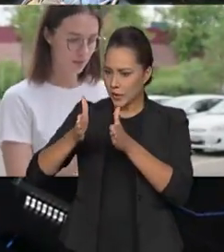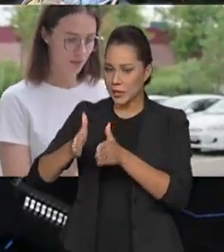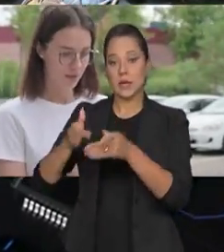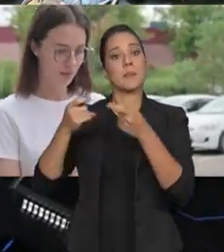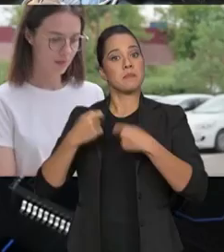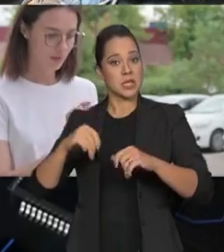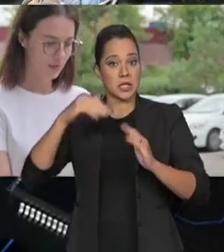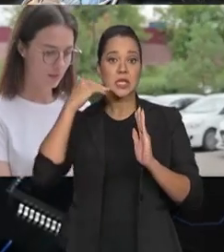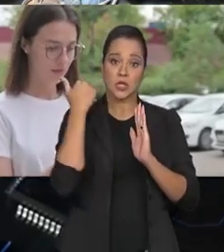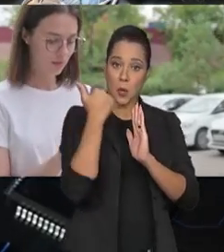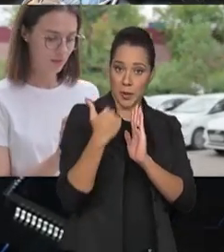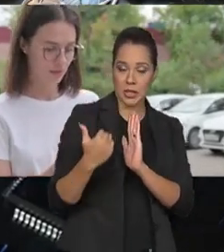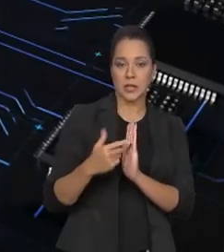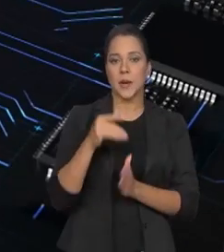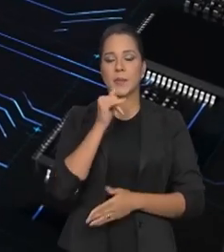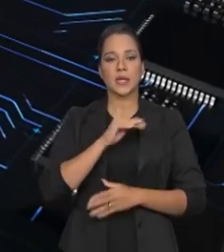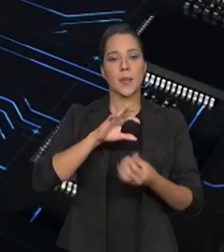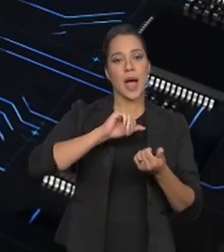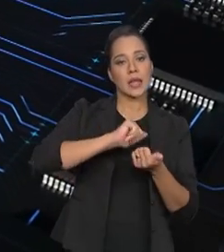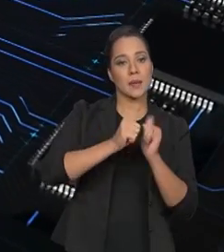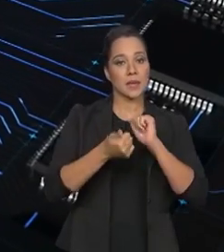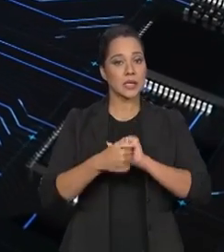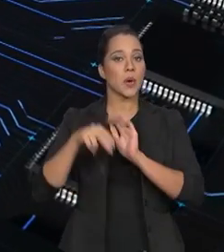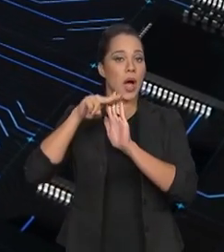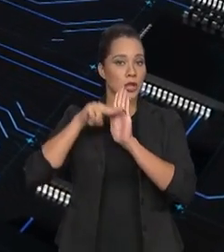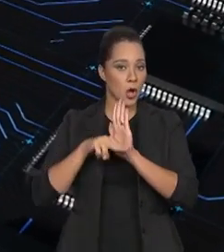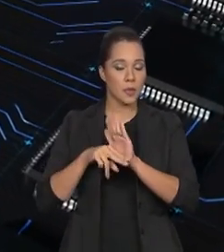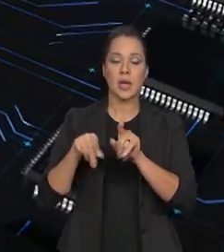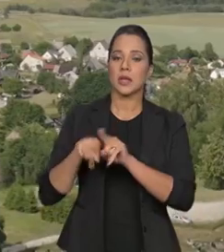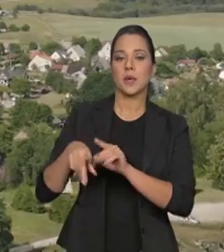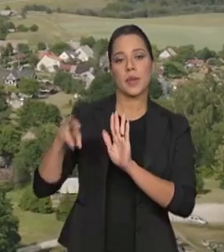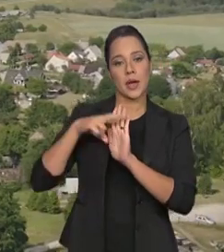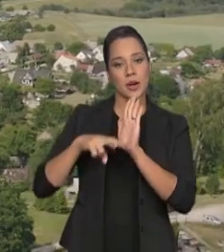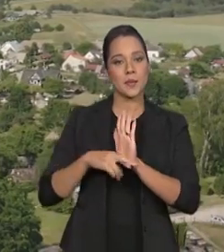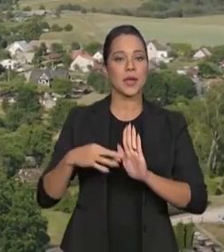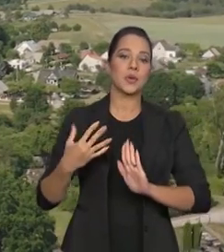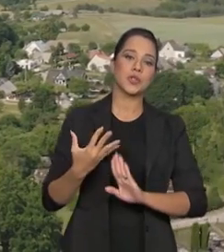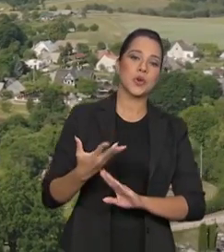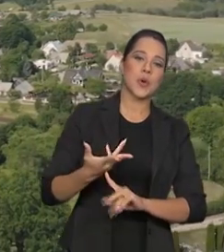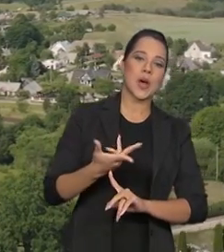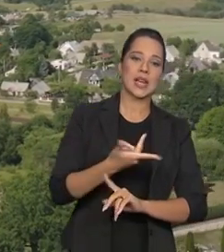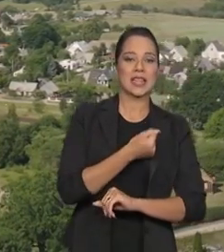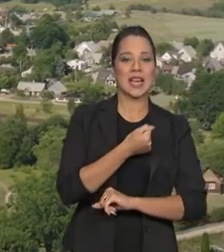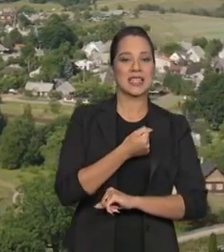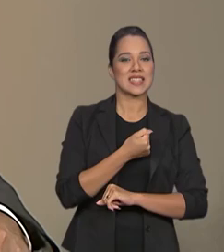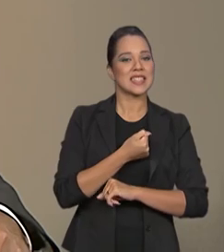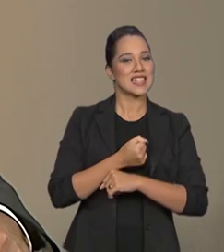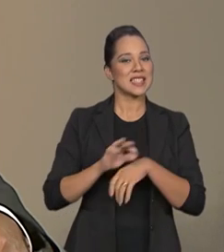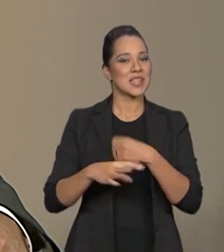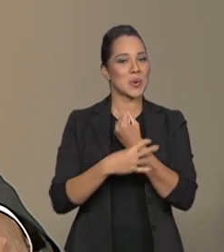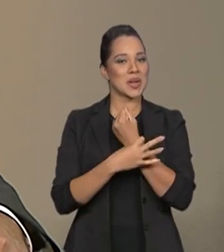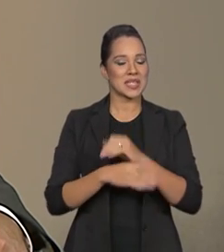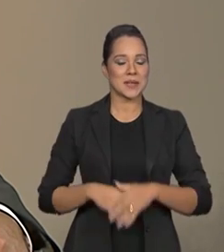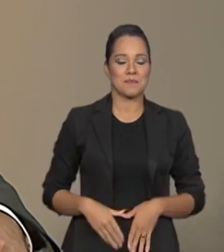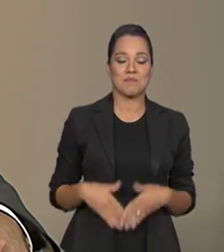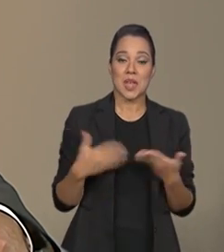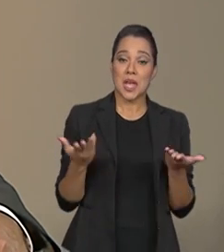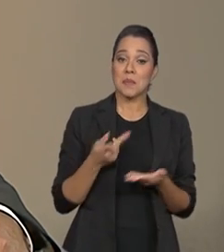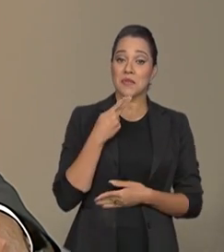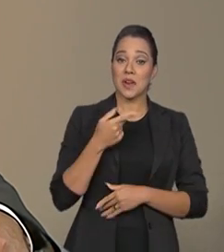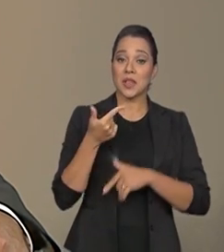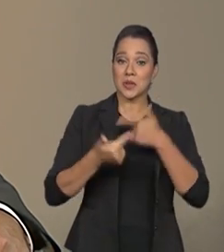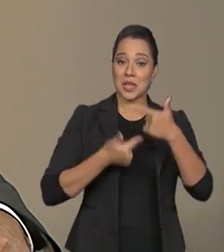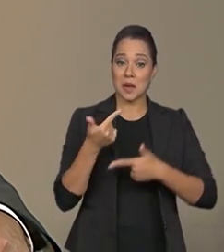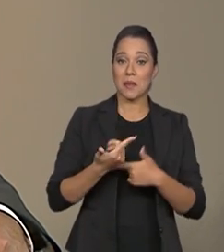ser seguidos como adequação a normas e regulamentos de qualidade e segurança e para falar sobre